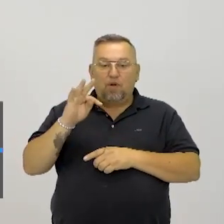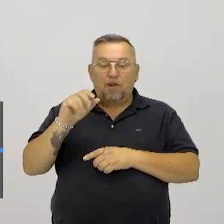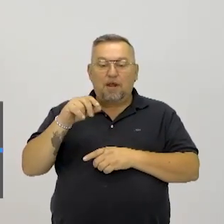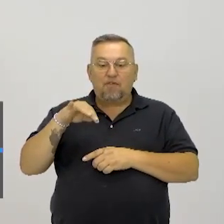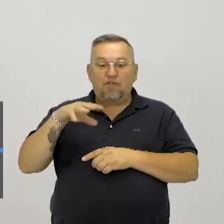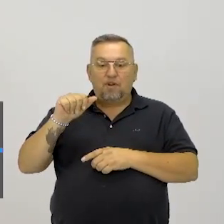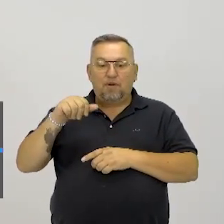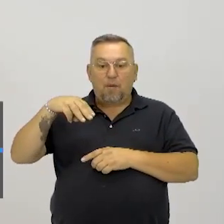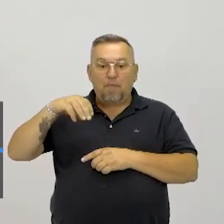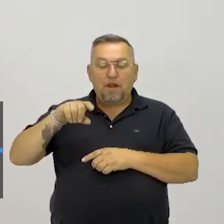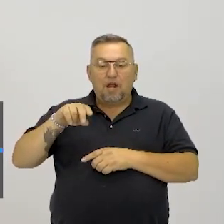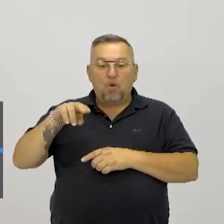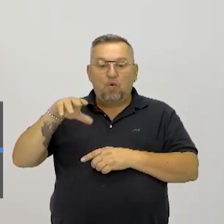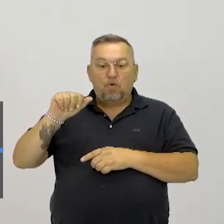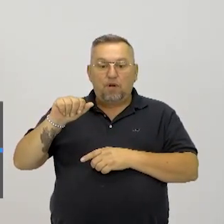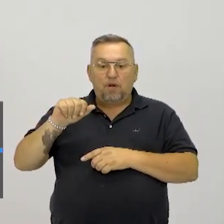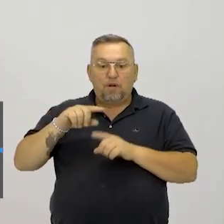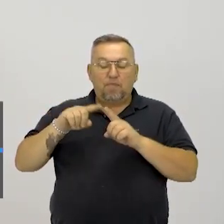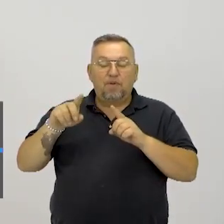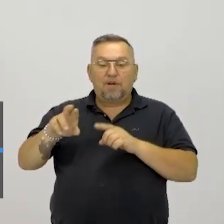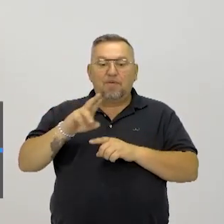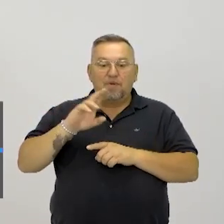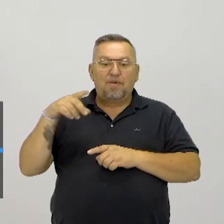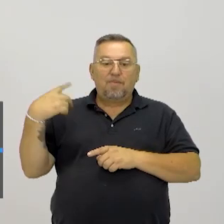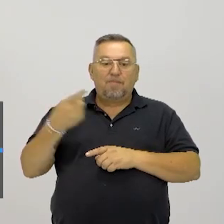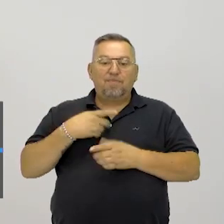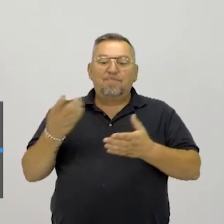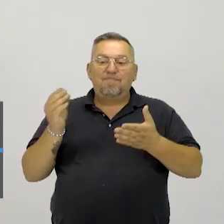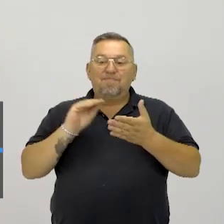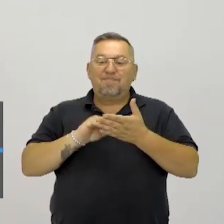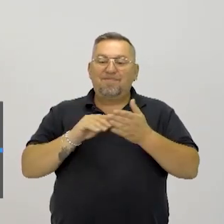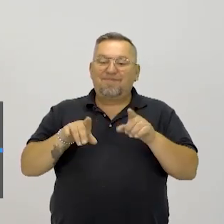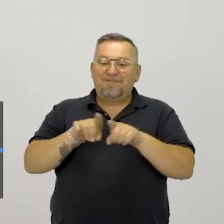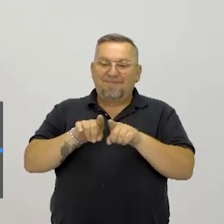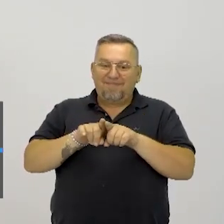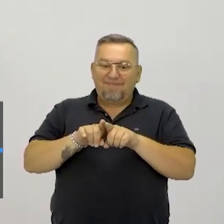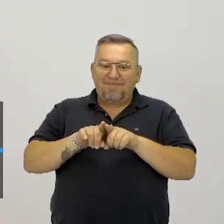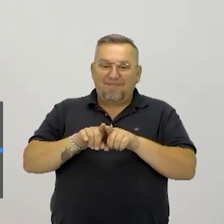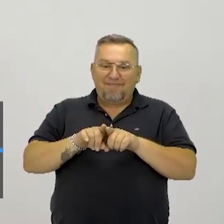PEI Metalúrgico, 8 anos. Mandem as respostas, gente, para a gente colocar aqui no ar também.